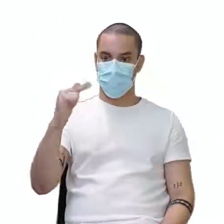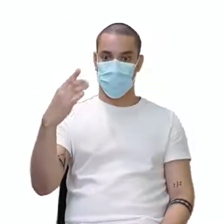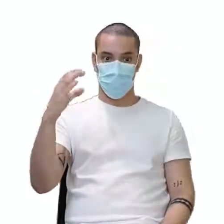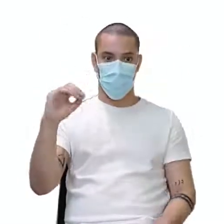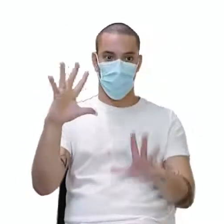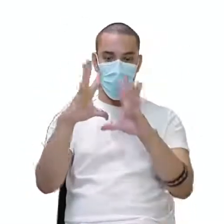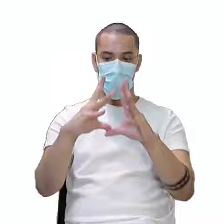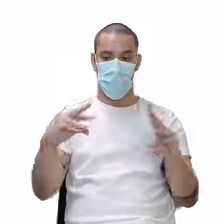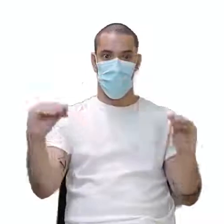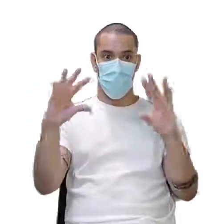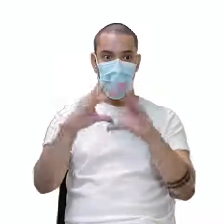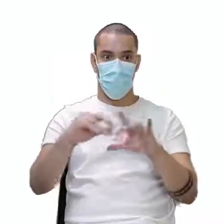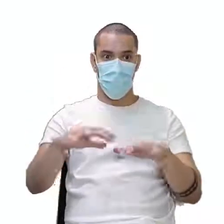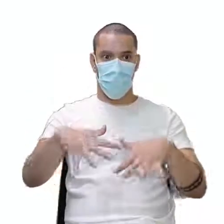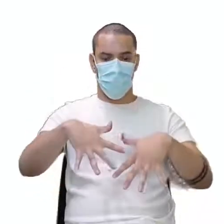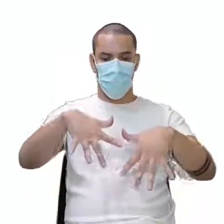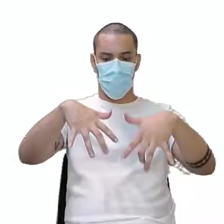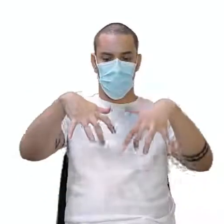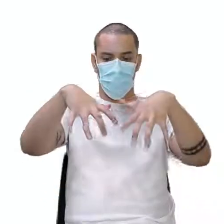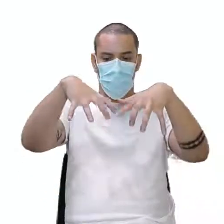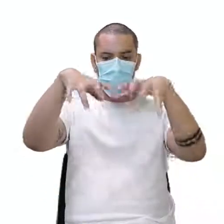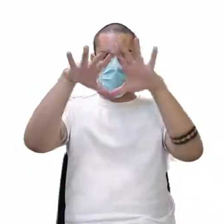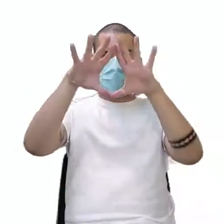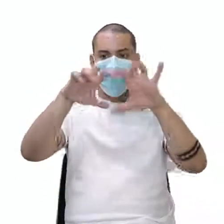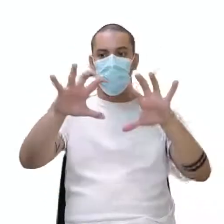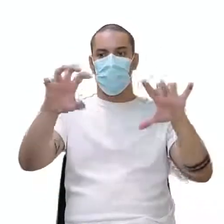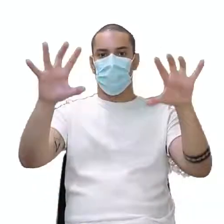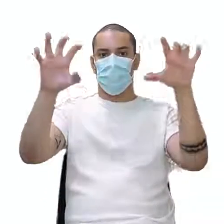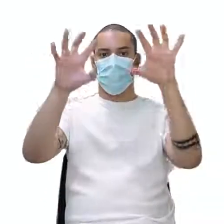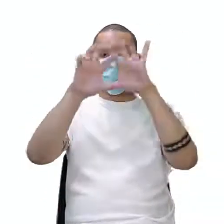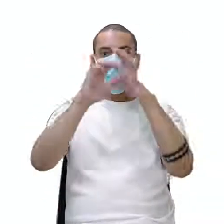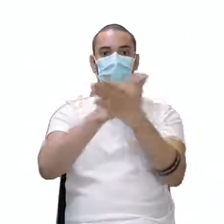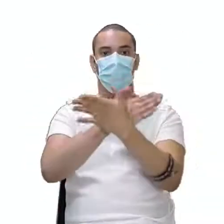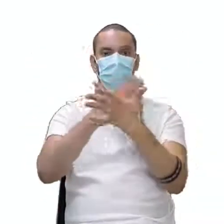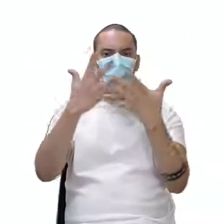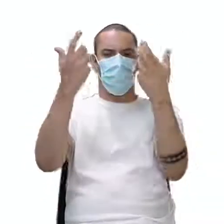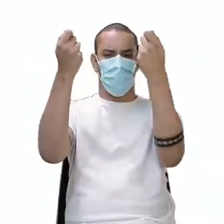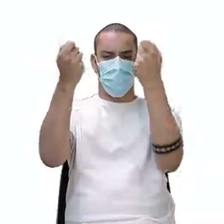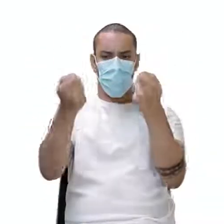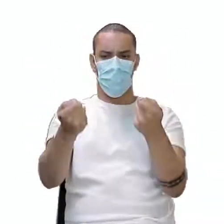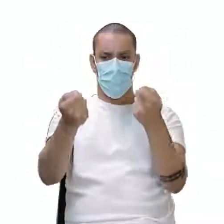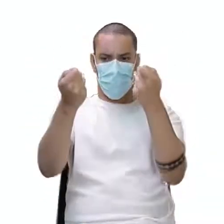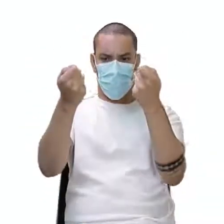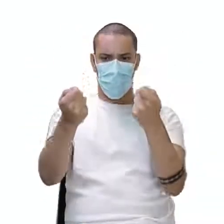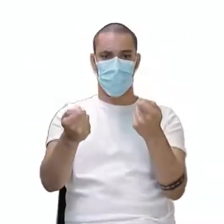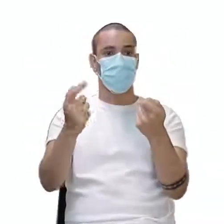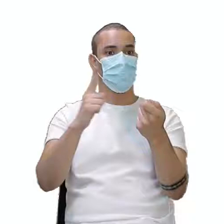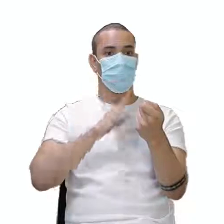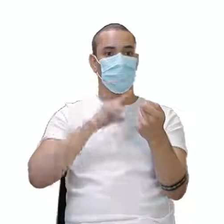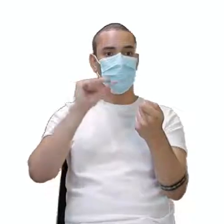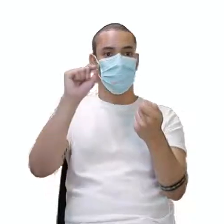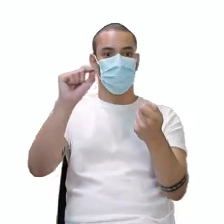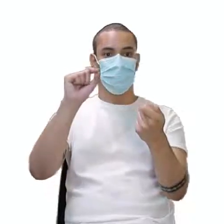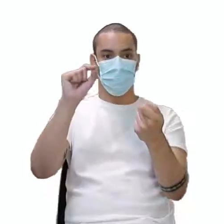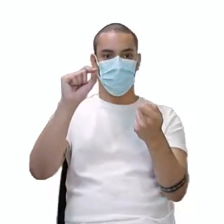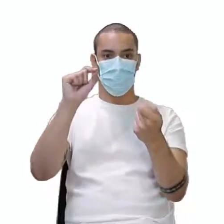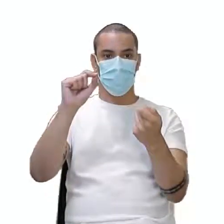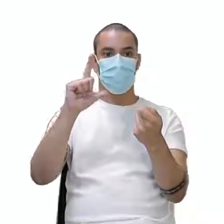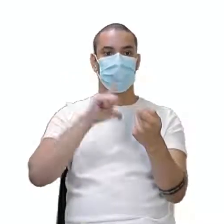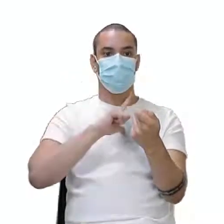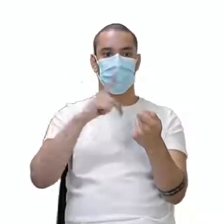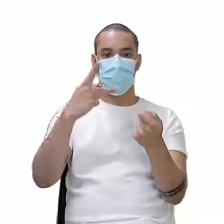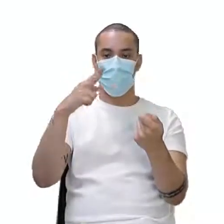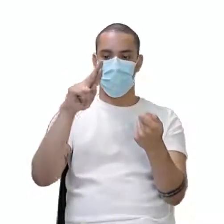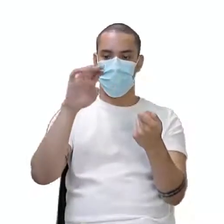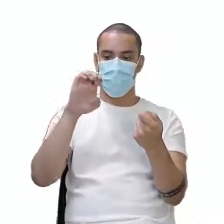a ficar tão carregadas que elas vão pesar, e aí nesse peso você tem a